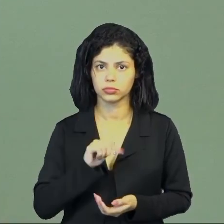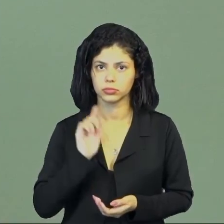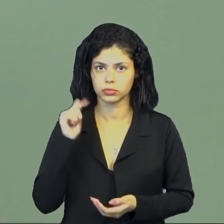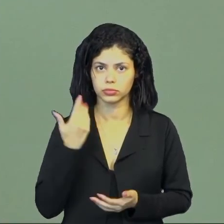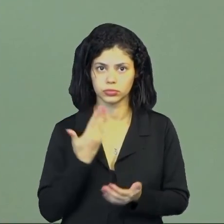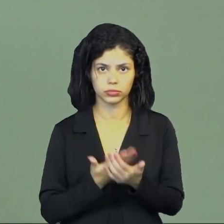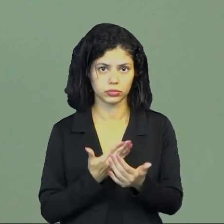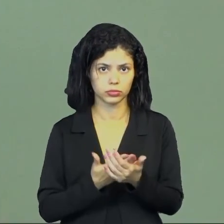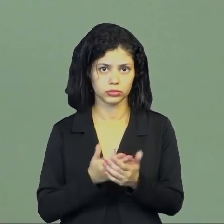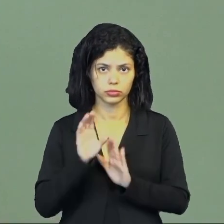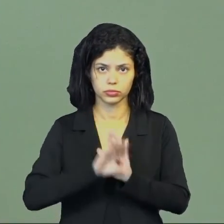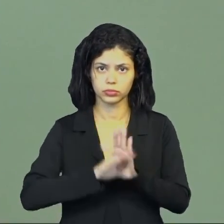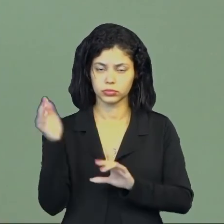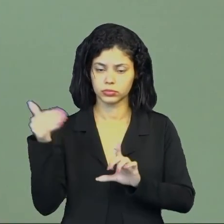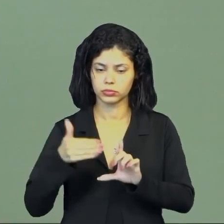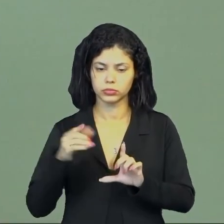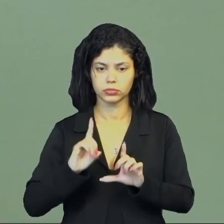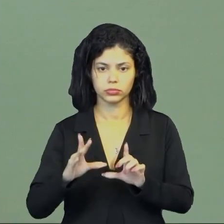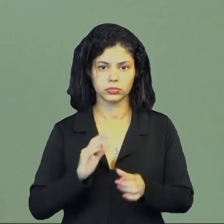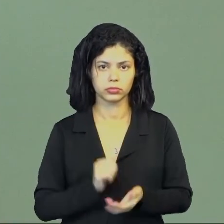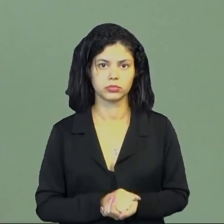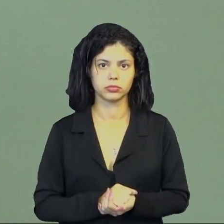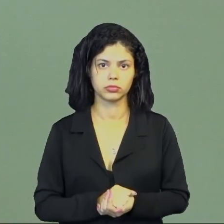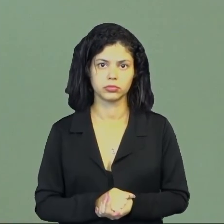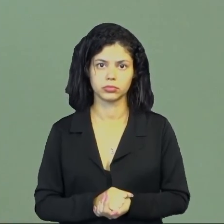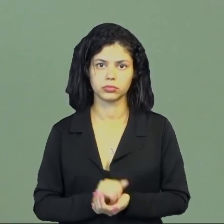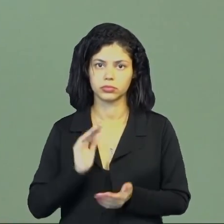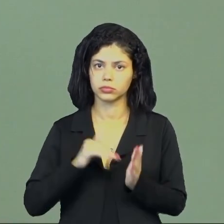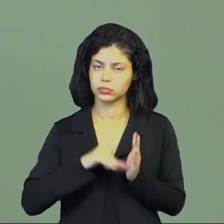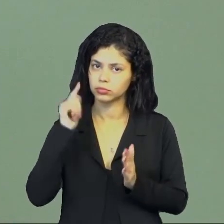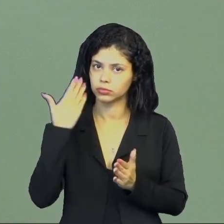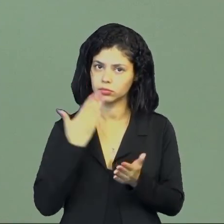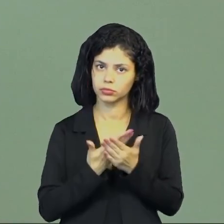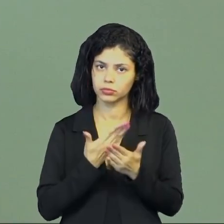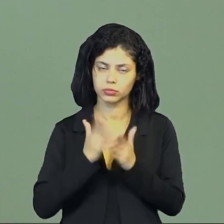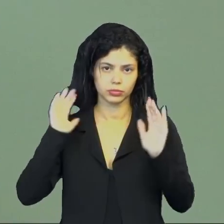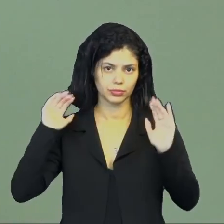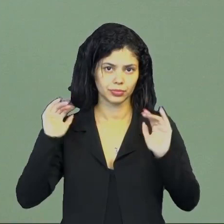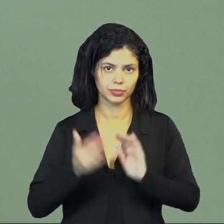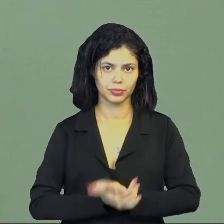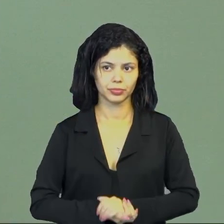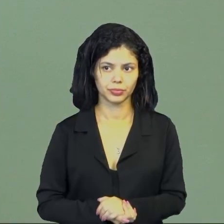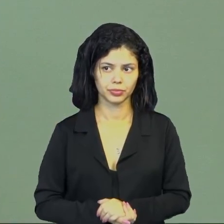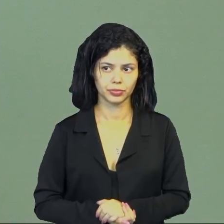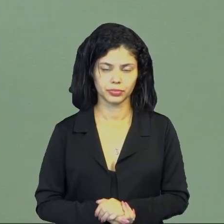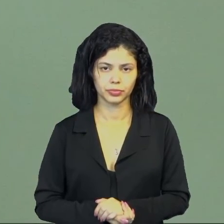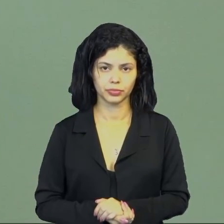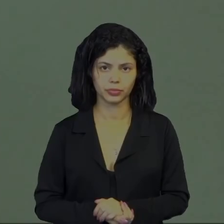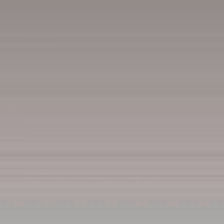acesso a esse e demais conteúdos, acesse a plataforma Eduque. Até a próxima aula. Tchau, tchau.